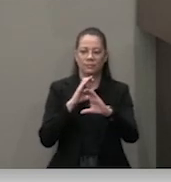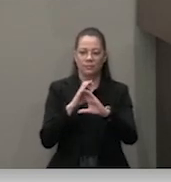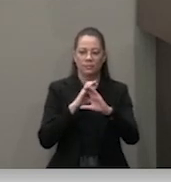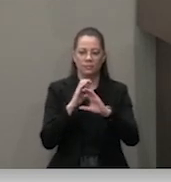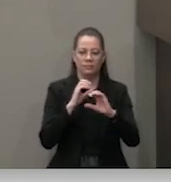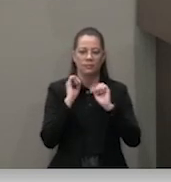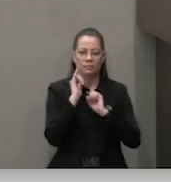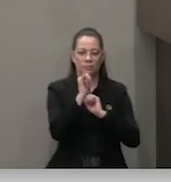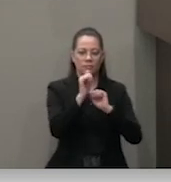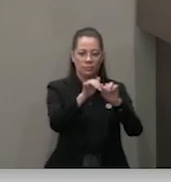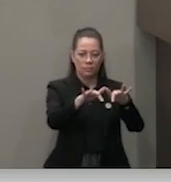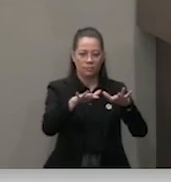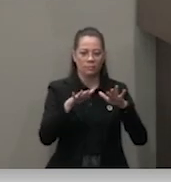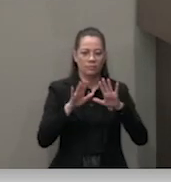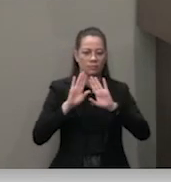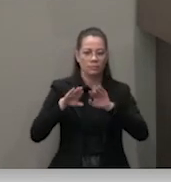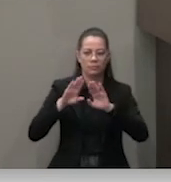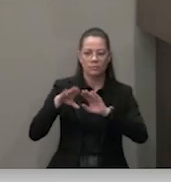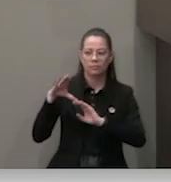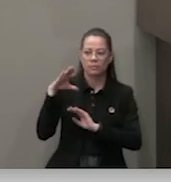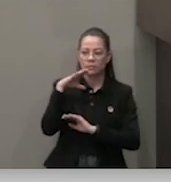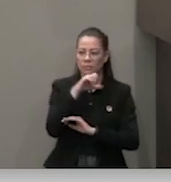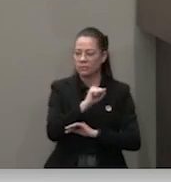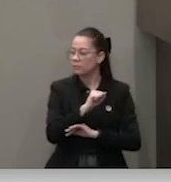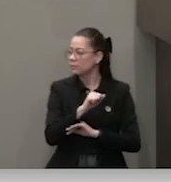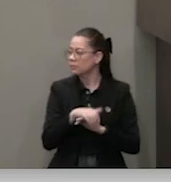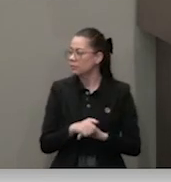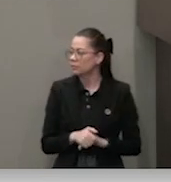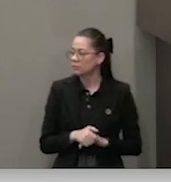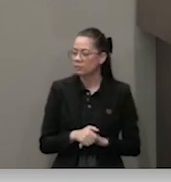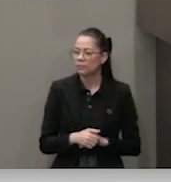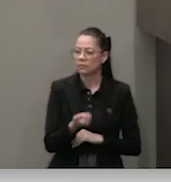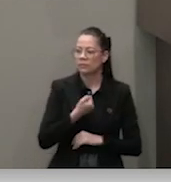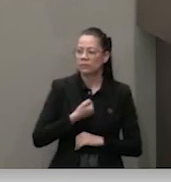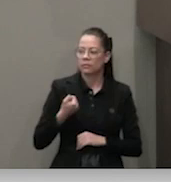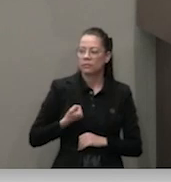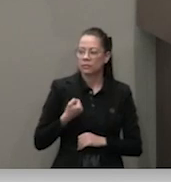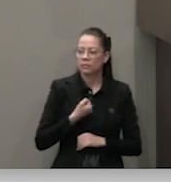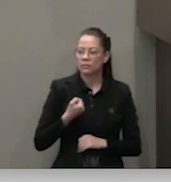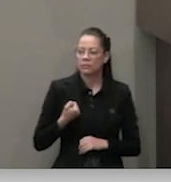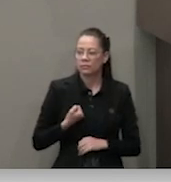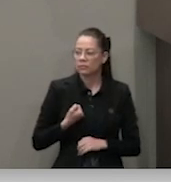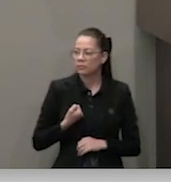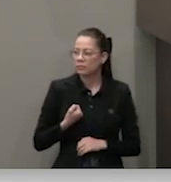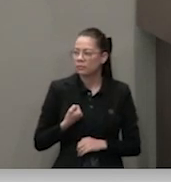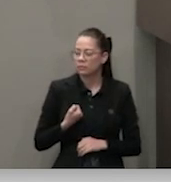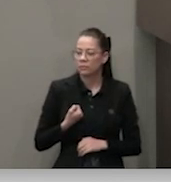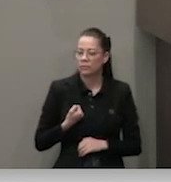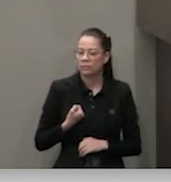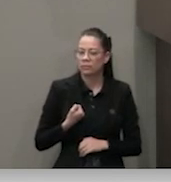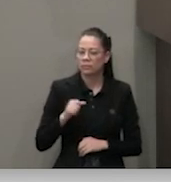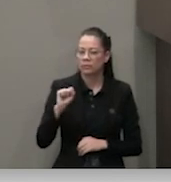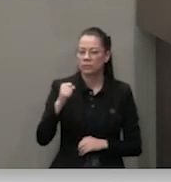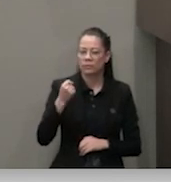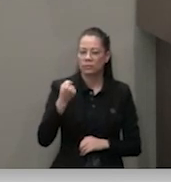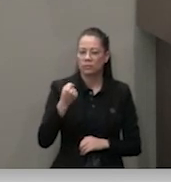ao plenário e pedidos de providência em número de